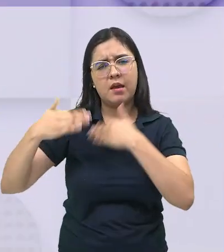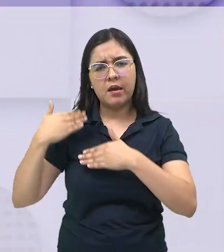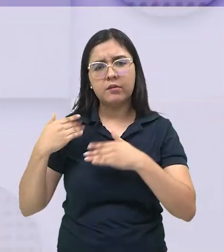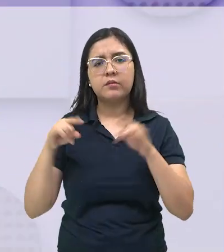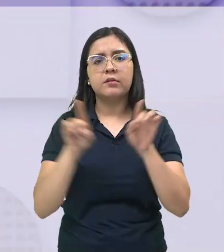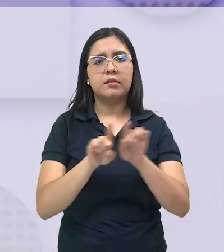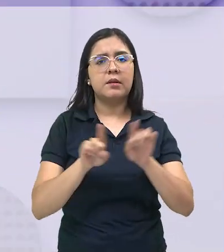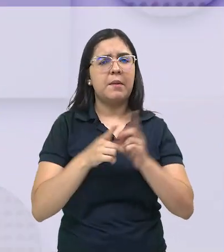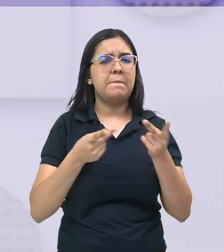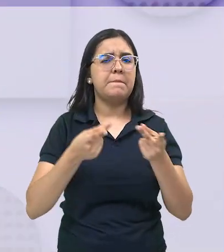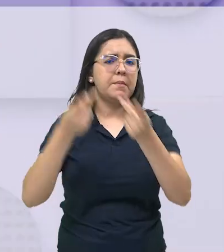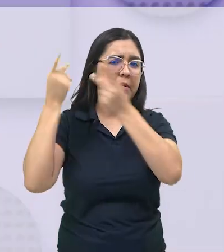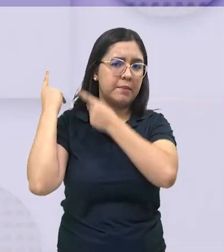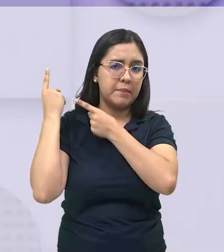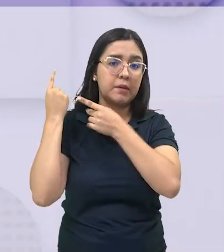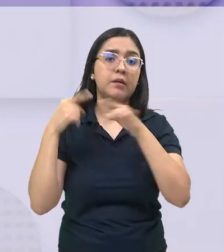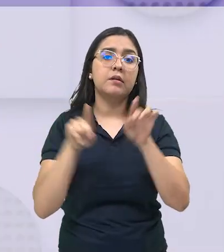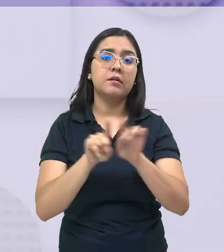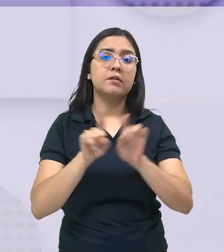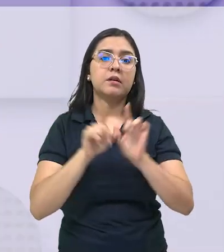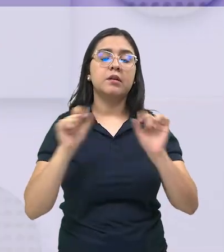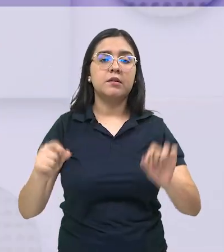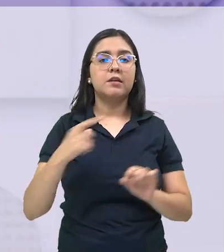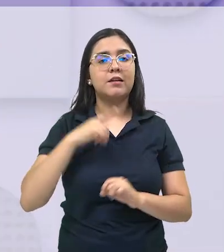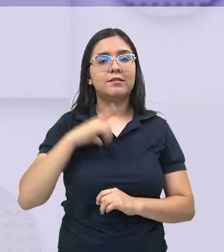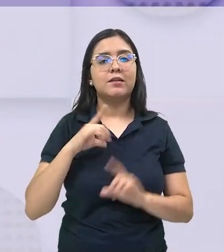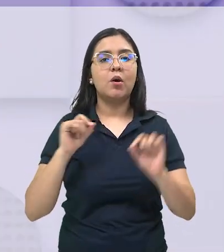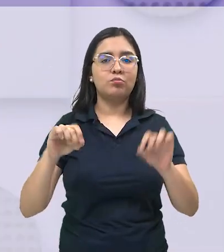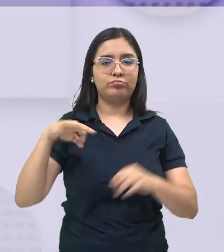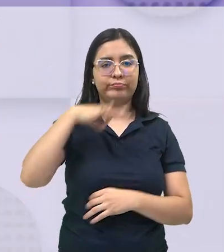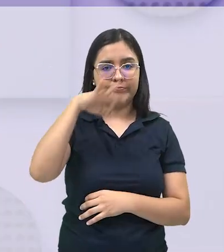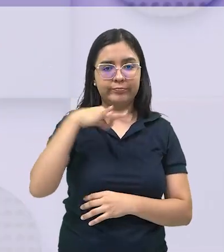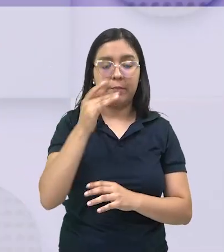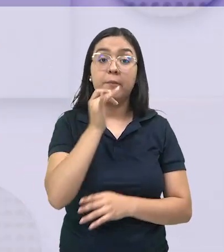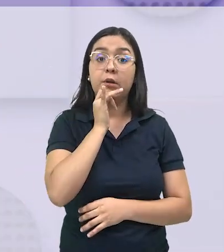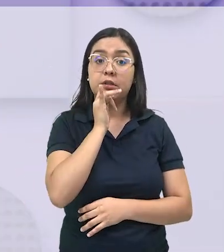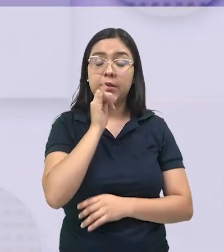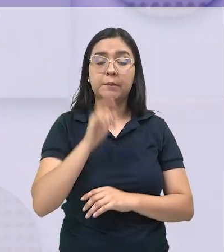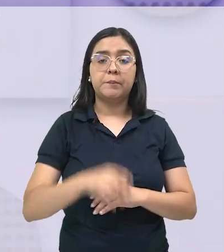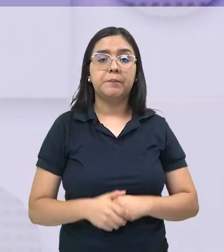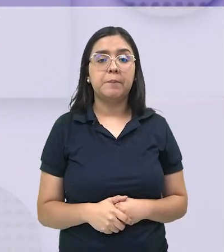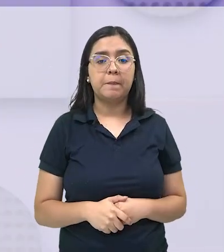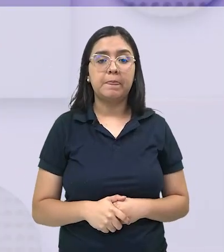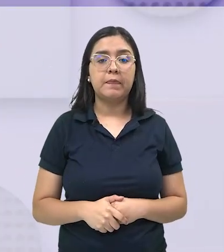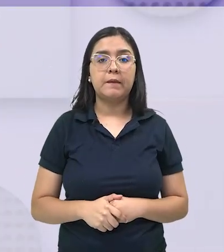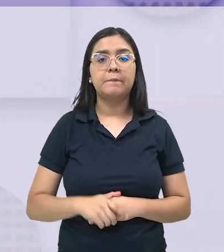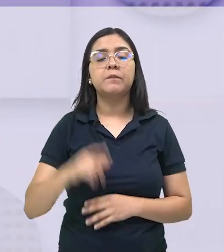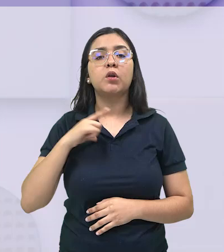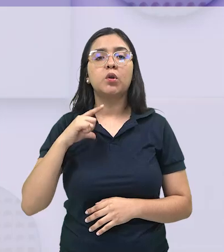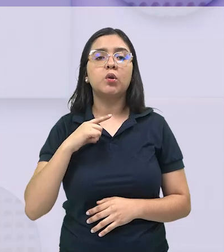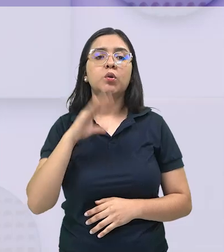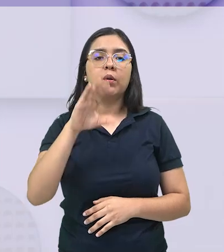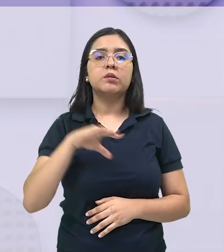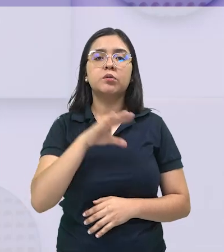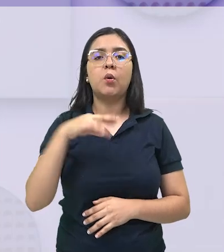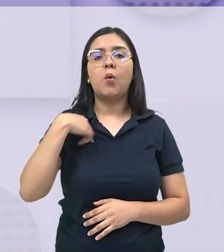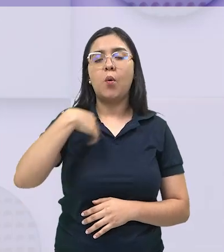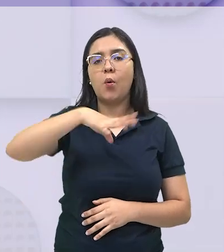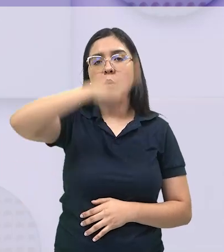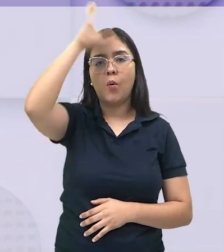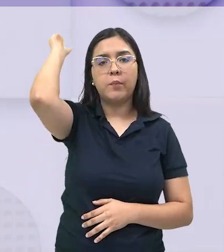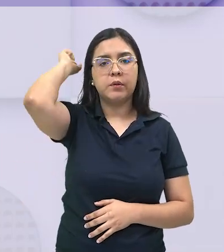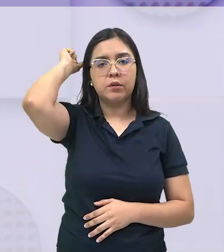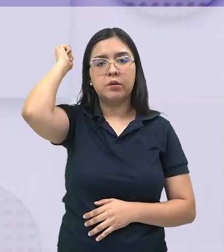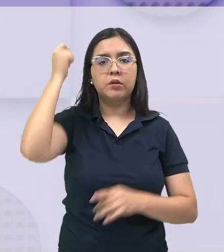ancestrais, antigos, que são divinizados. Por exemplo, no catolicismo romano,